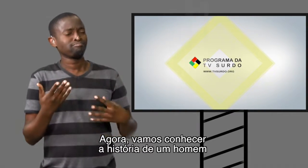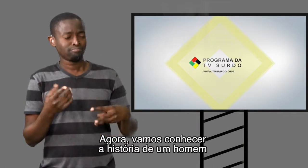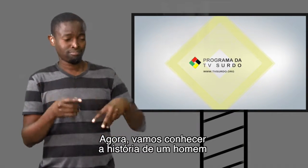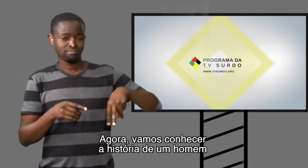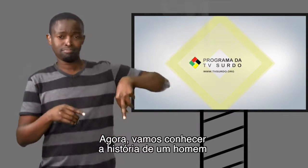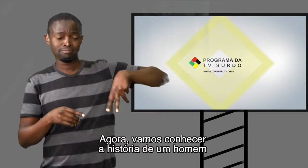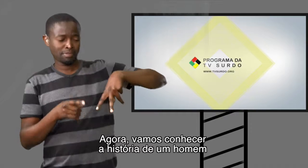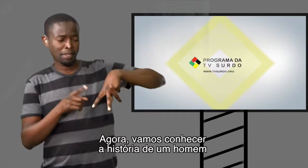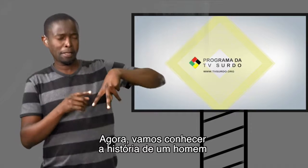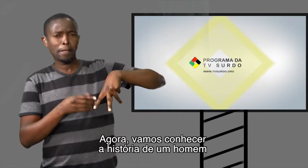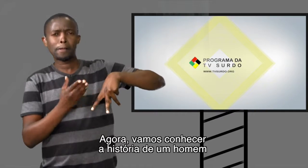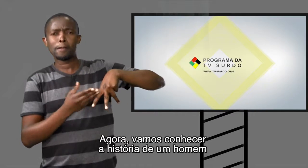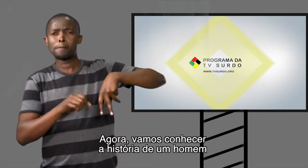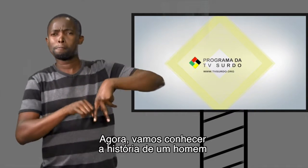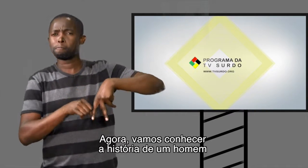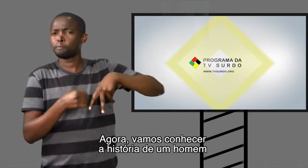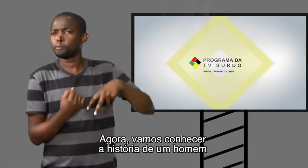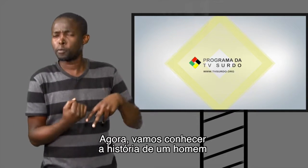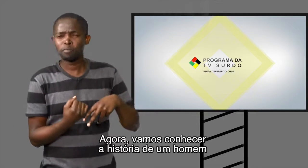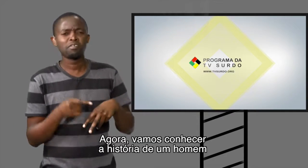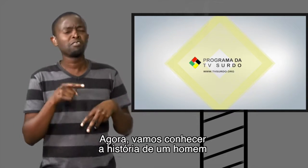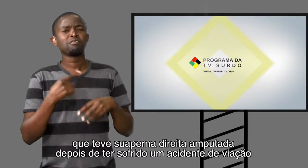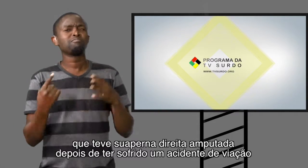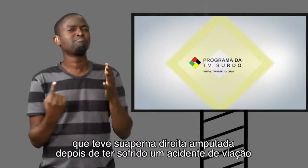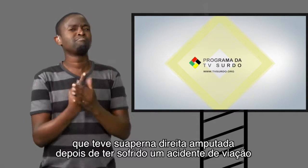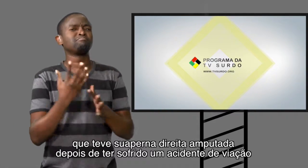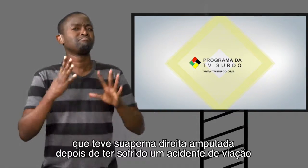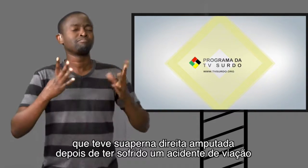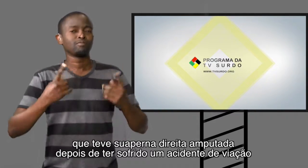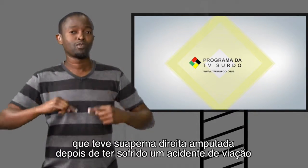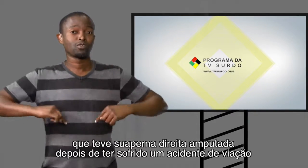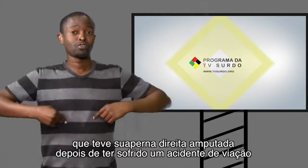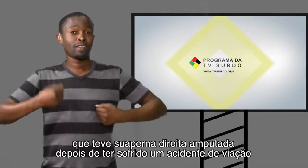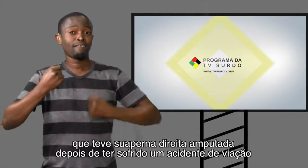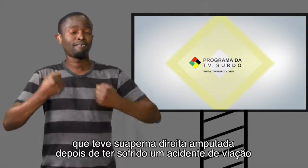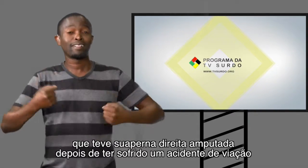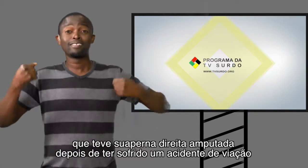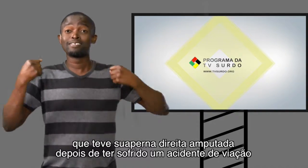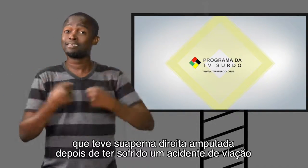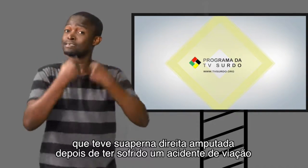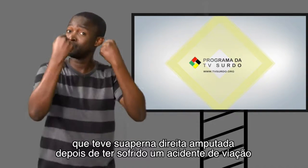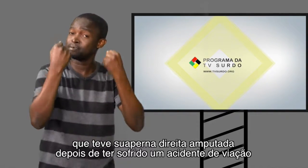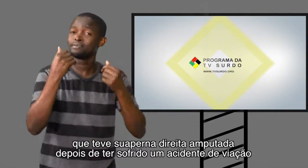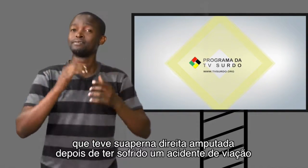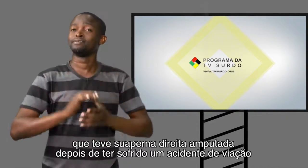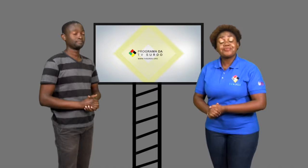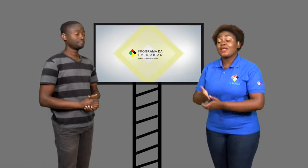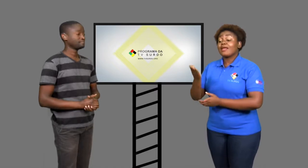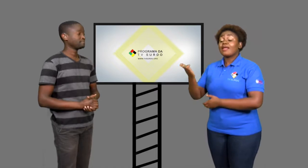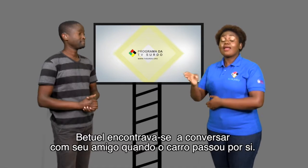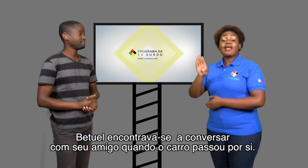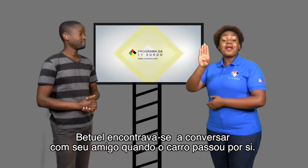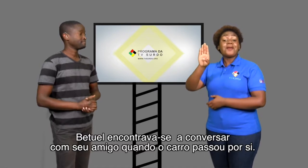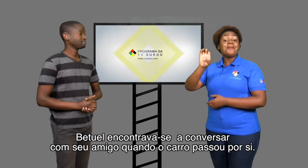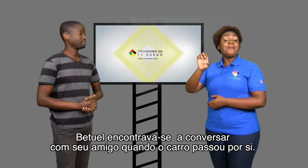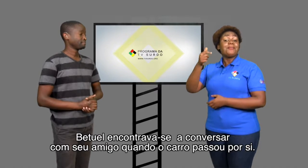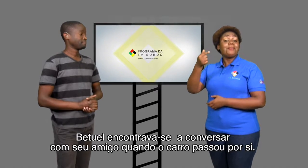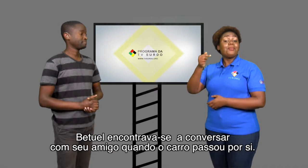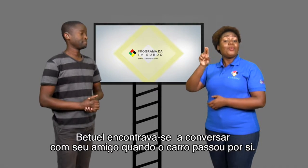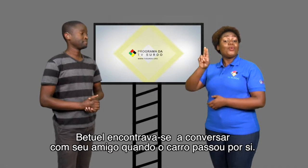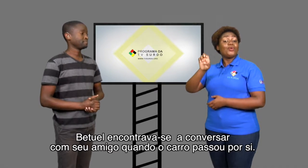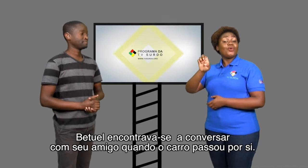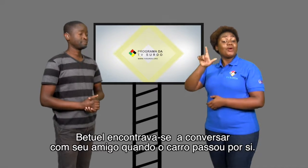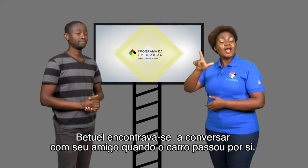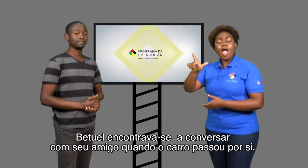história de um homem que teve sua perna direita amputada depois de ter sofrido um acidente de viação. Betuel